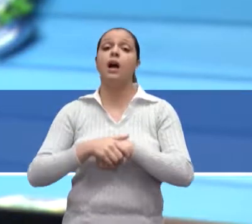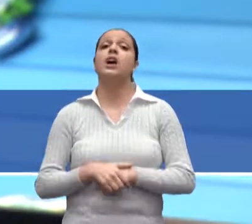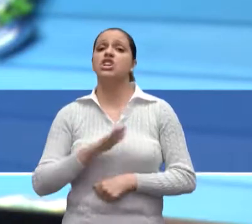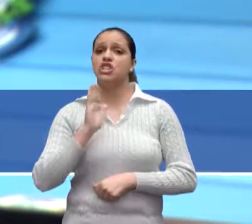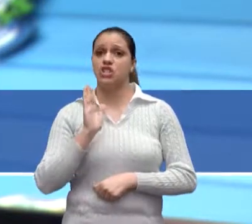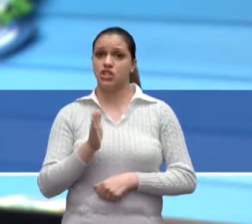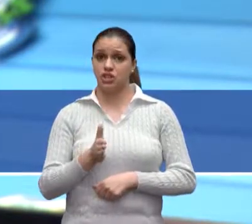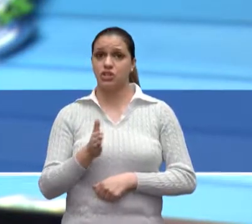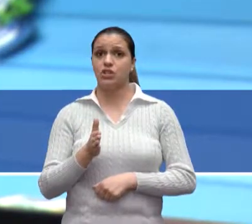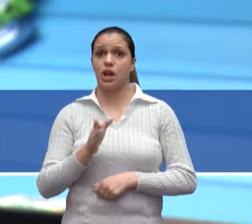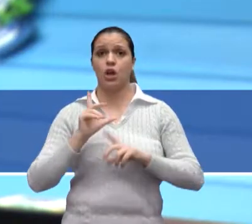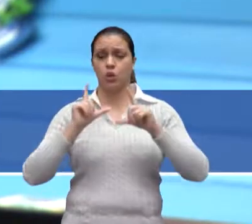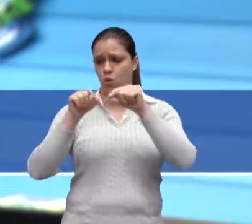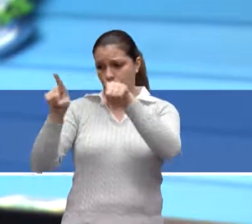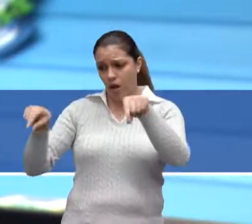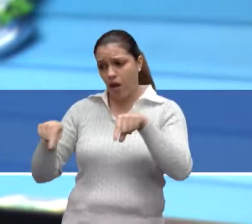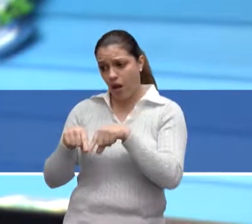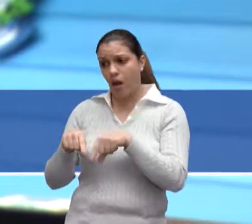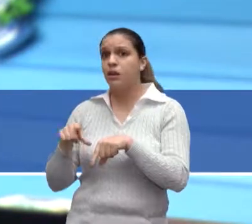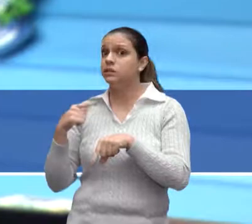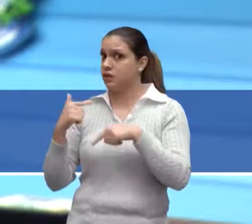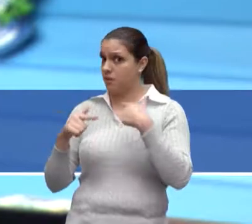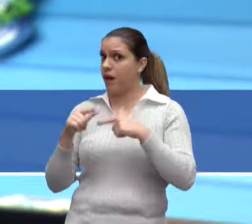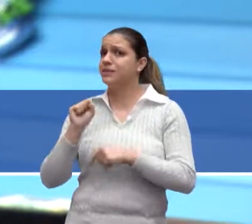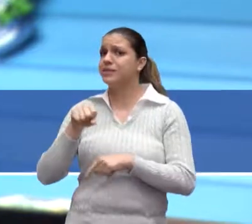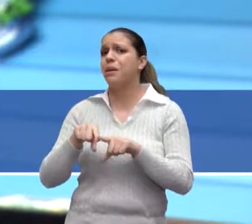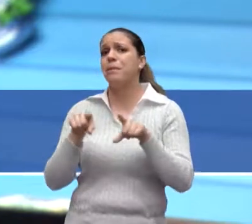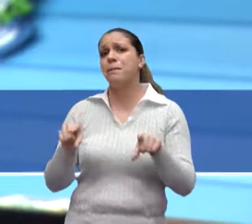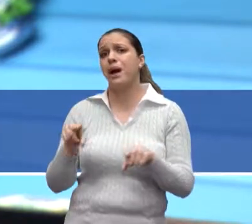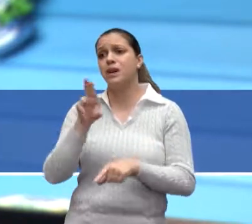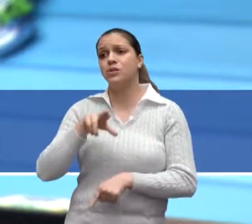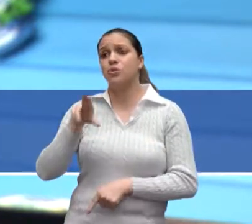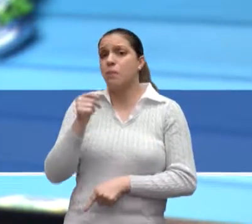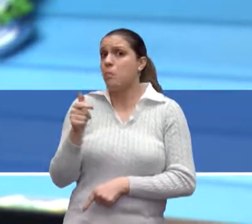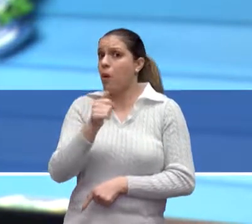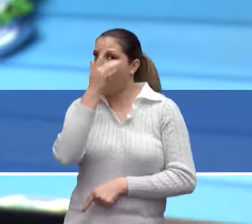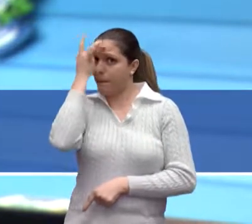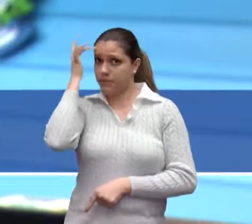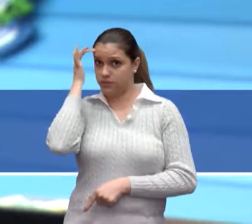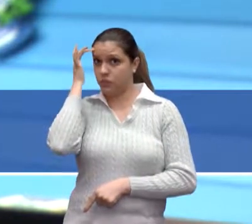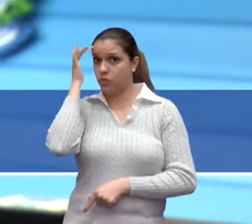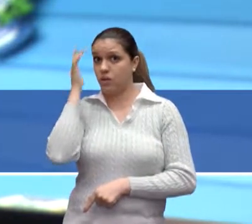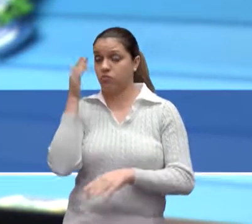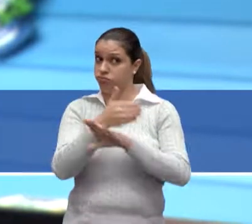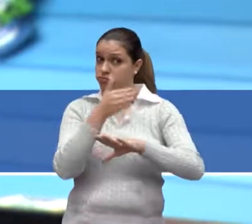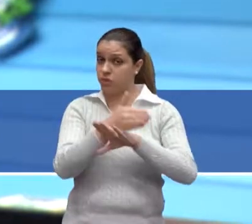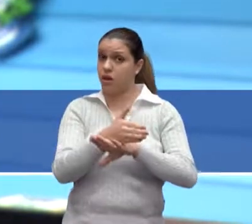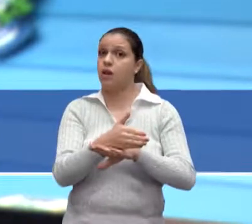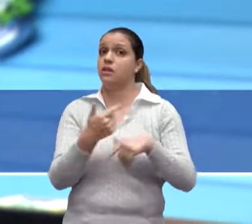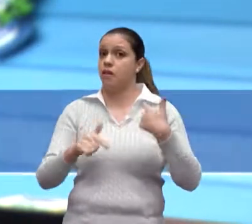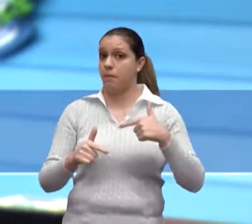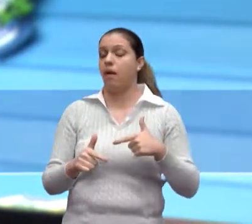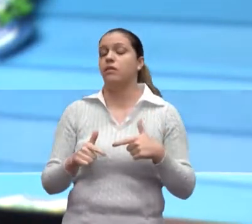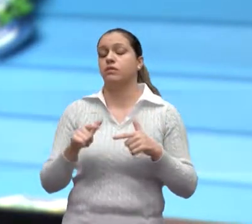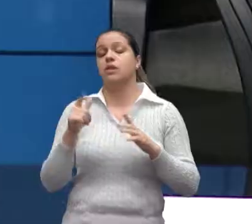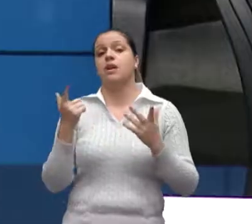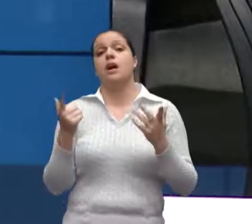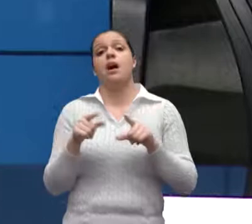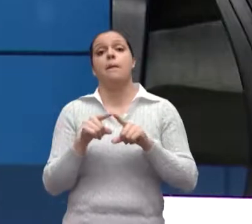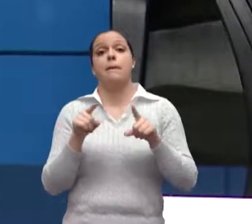abril, os gabinetes estão em funcionamento com efetivo mínimo. Só lembrando que o local ainda não está aberto ao